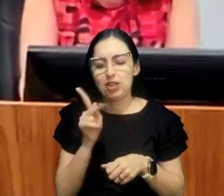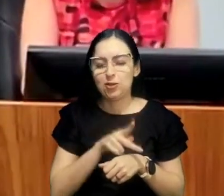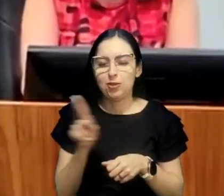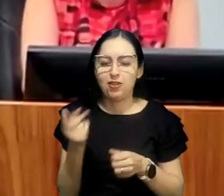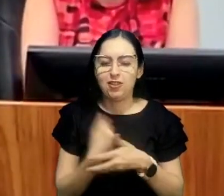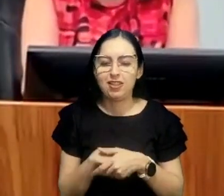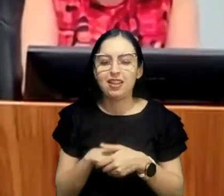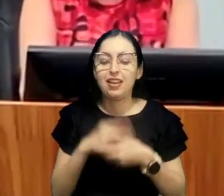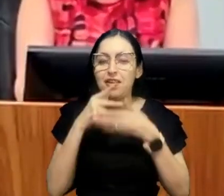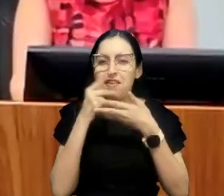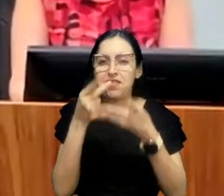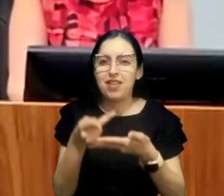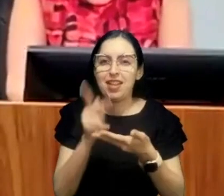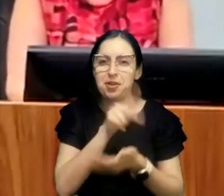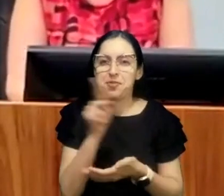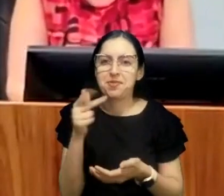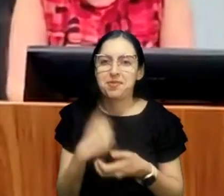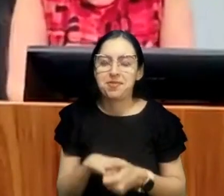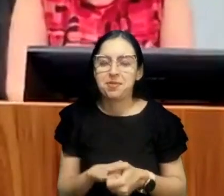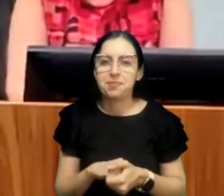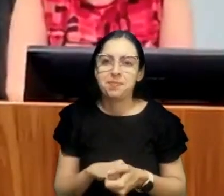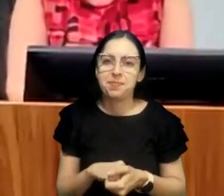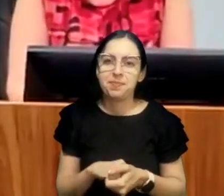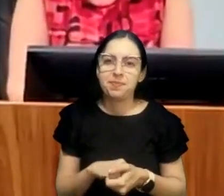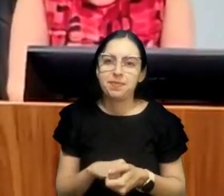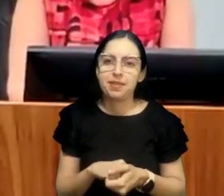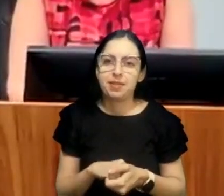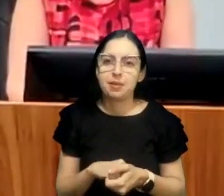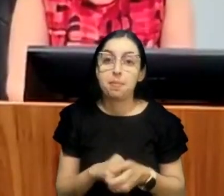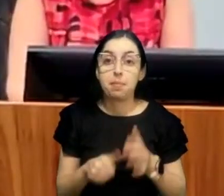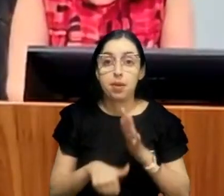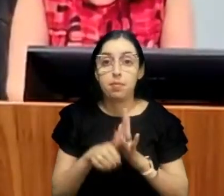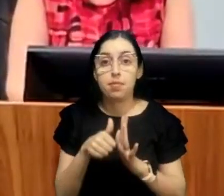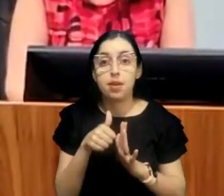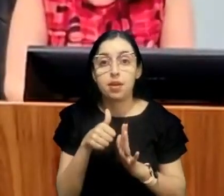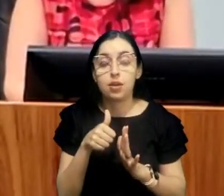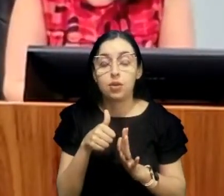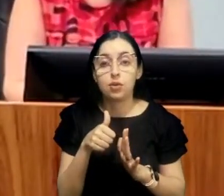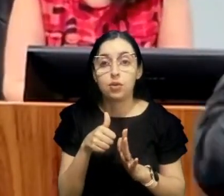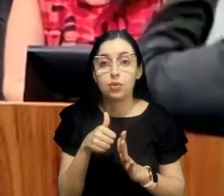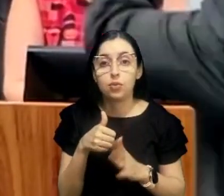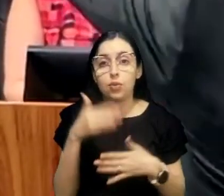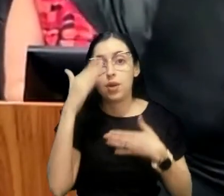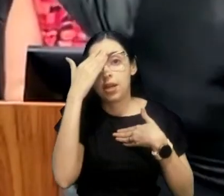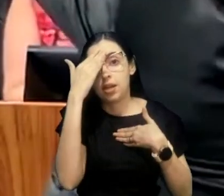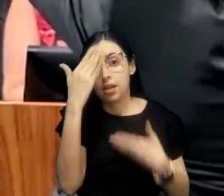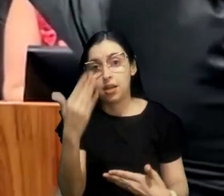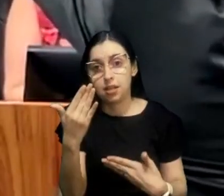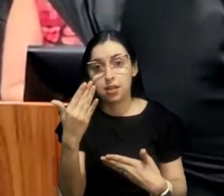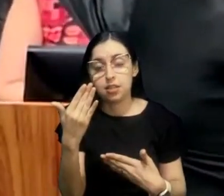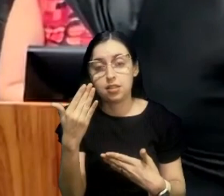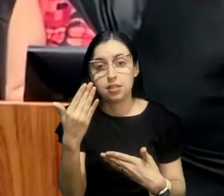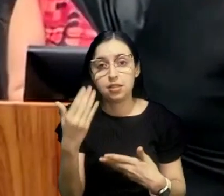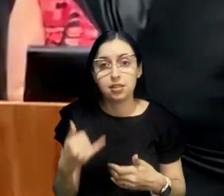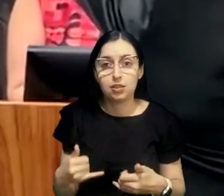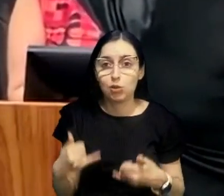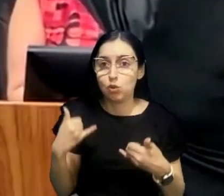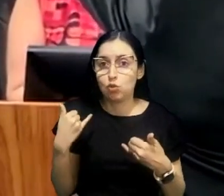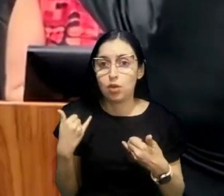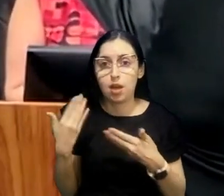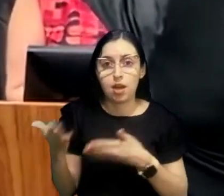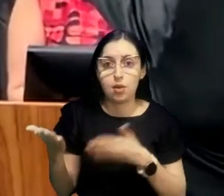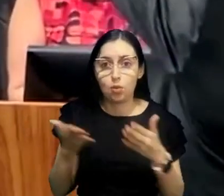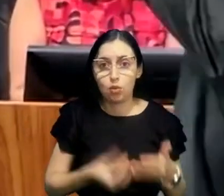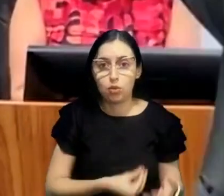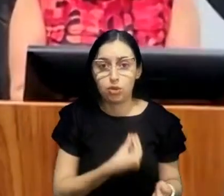tá com a conversar. palavra. Bom, primeiramente, agradecer a oportunidade de estar